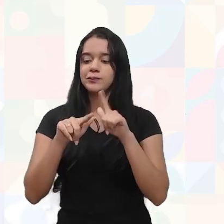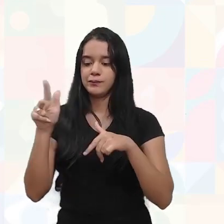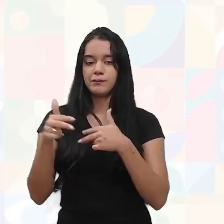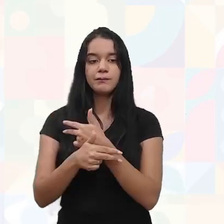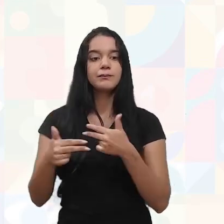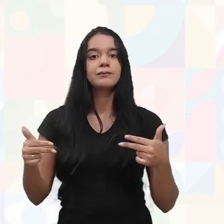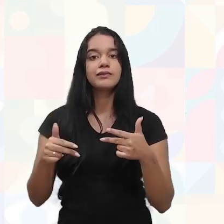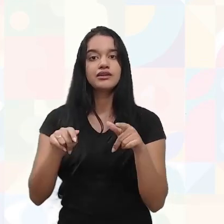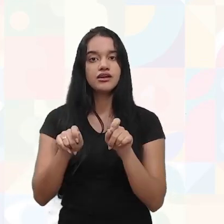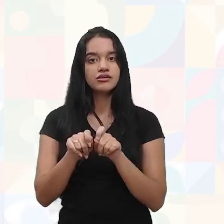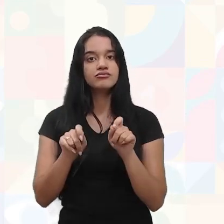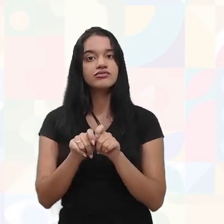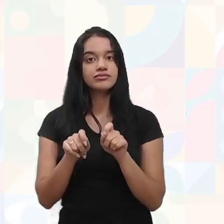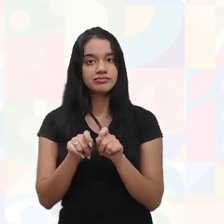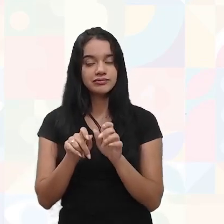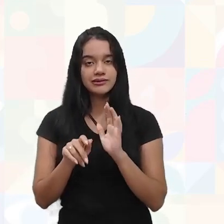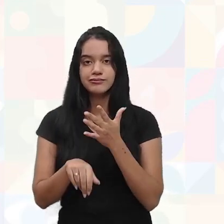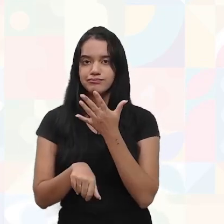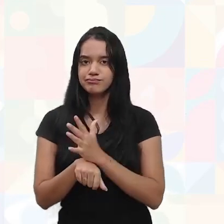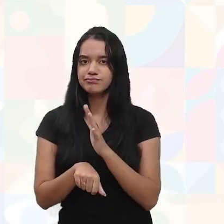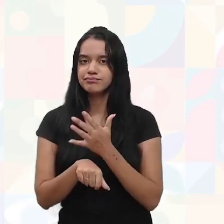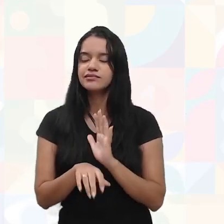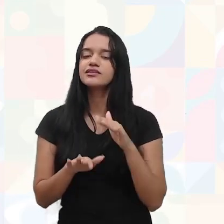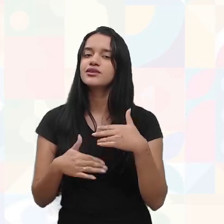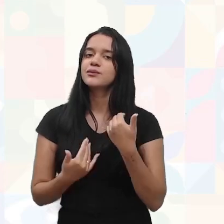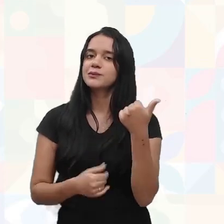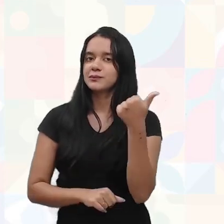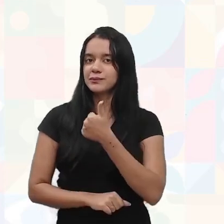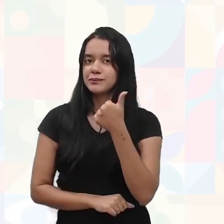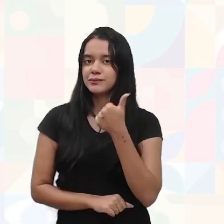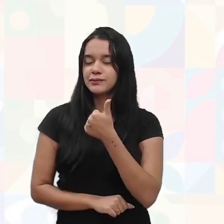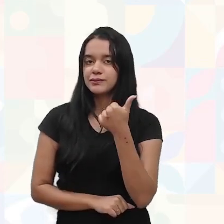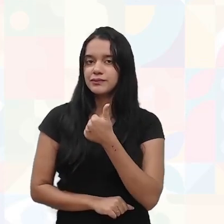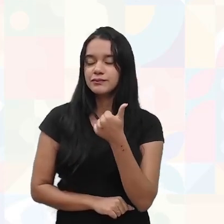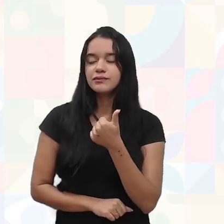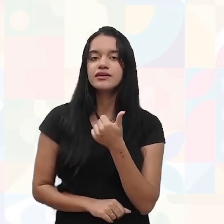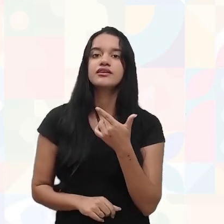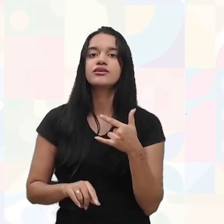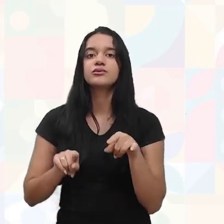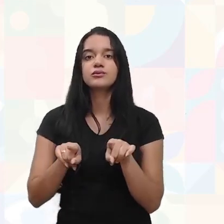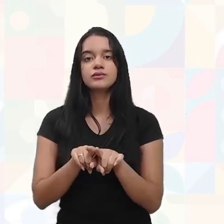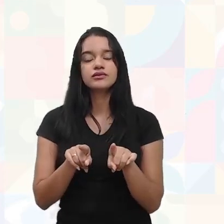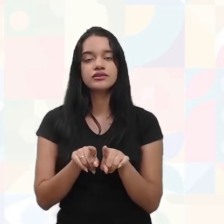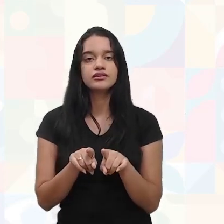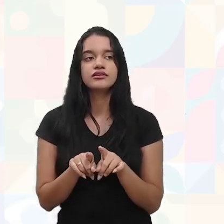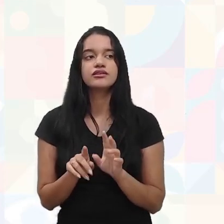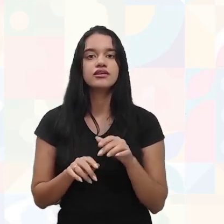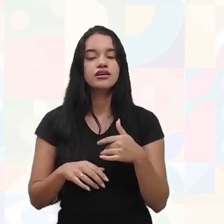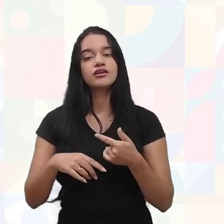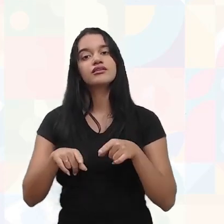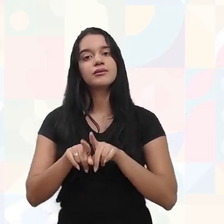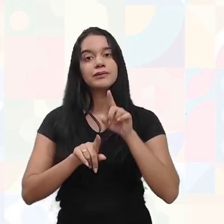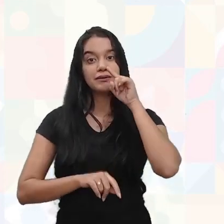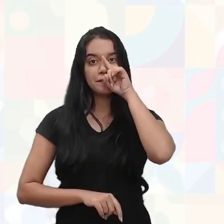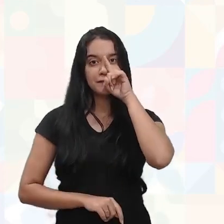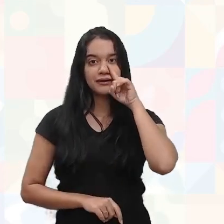que ele vai trabalhar, né? Então, esse seria o primeiro nível, eliminar a fonte, né, de